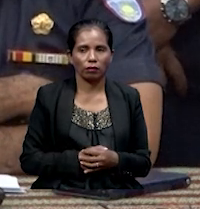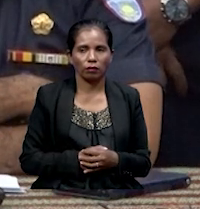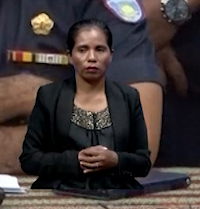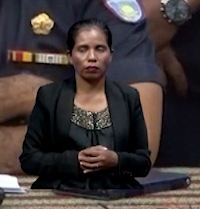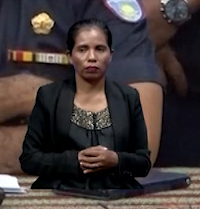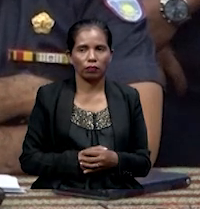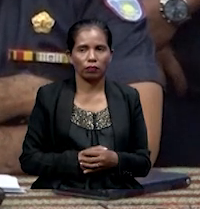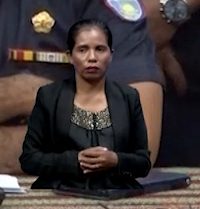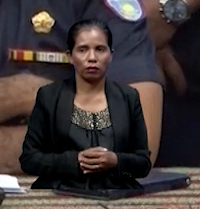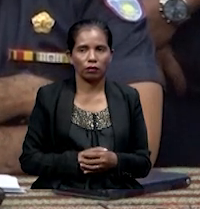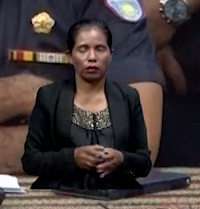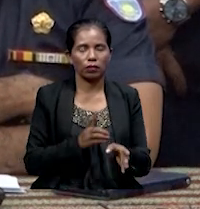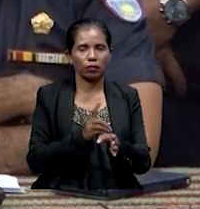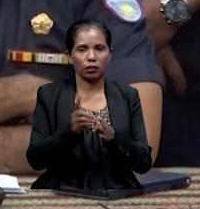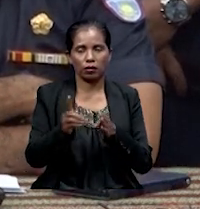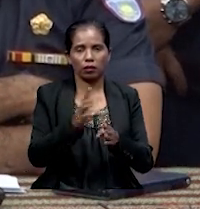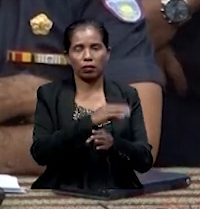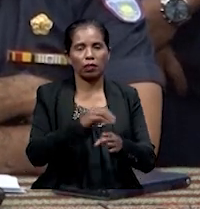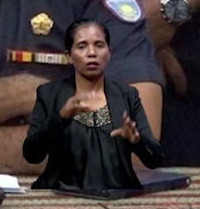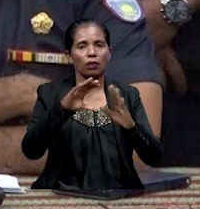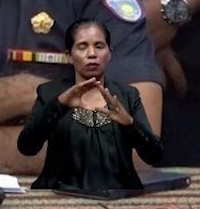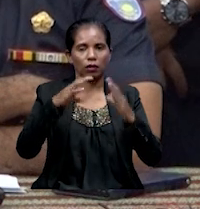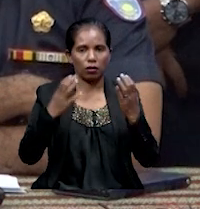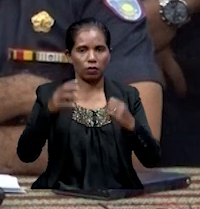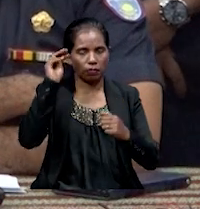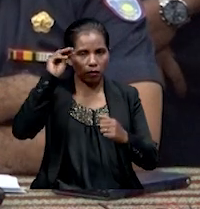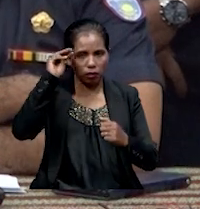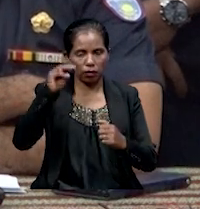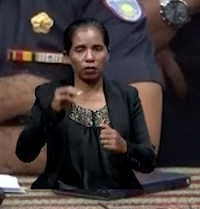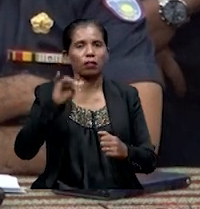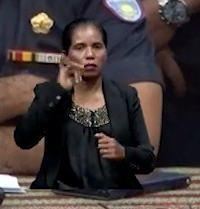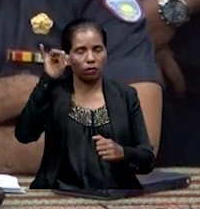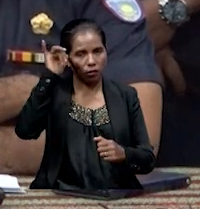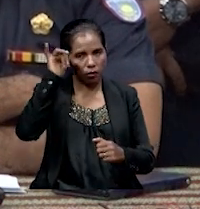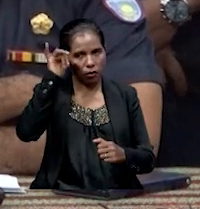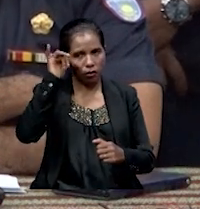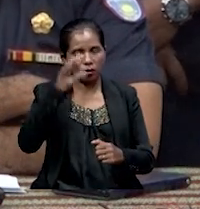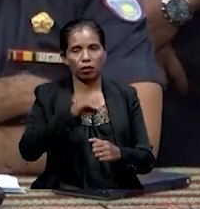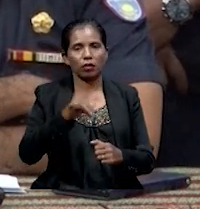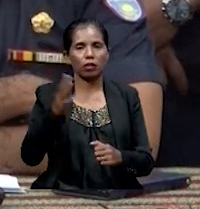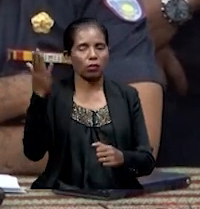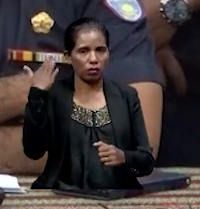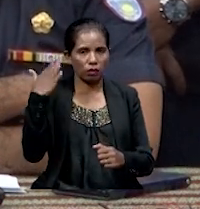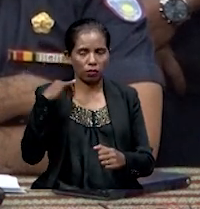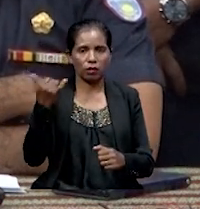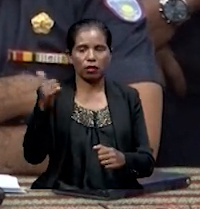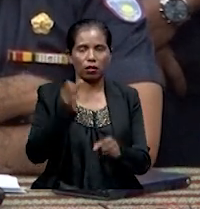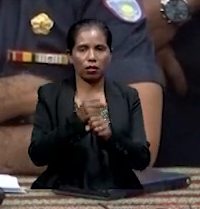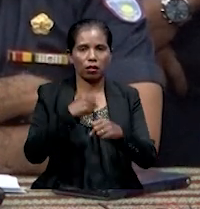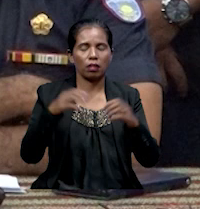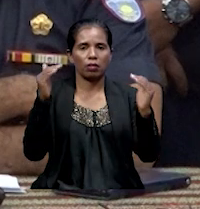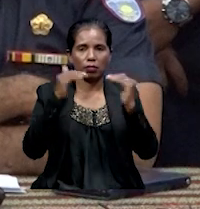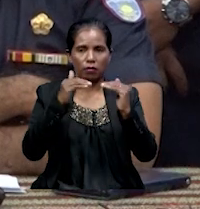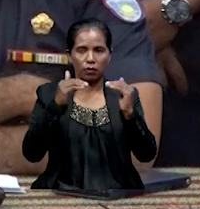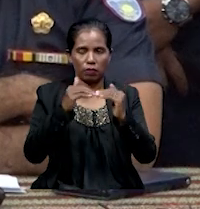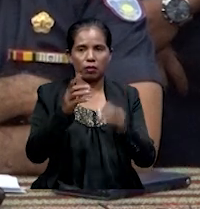diretiva ser, né, baseada na diretiva Conselho Ministro Nia. Nebe horsei que aliás urbera será altena ele entre ministro de